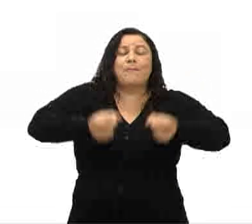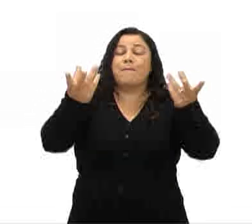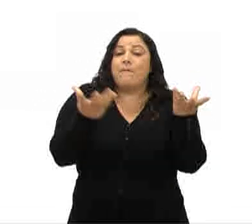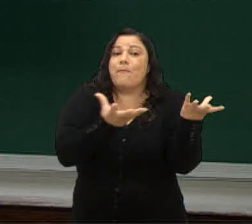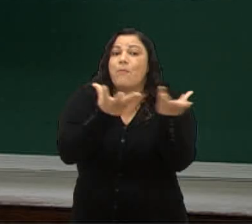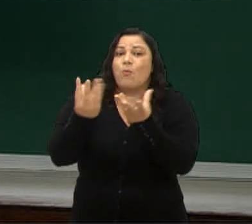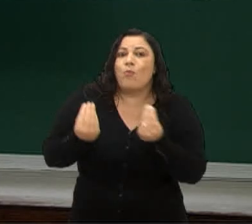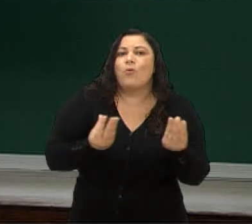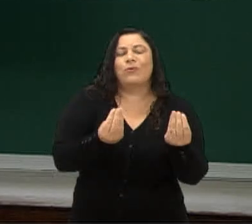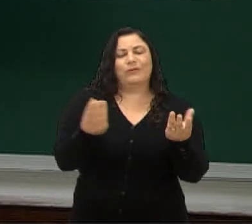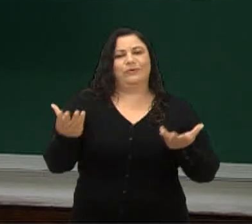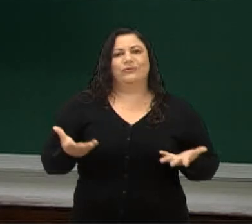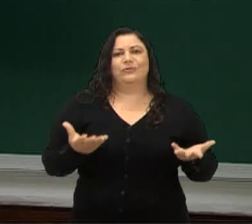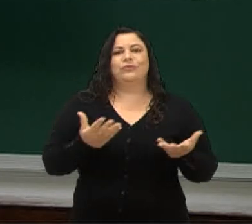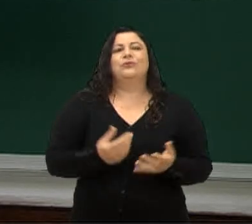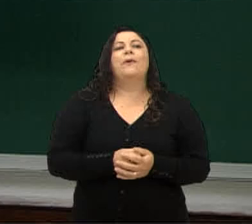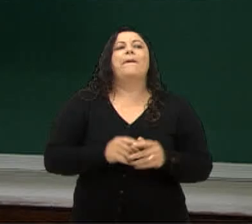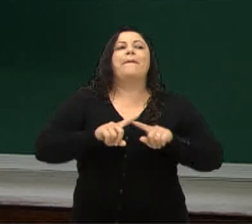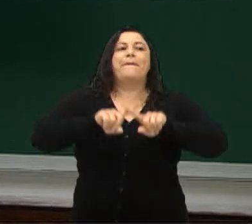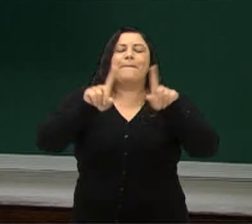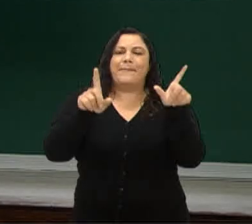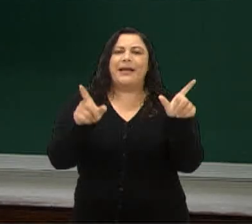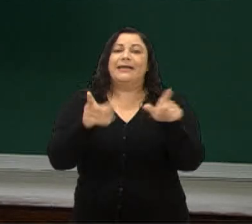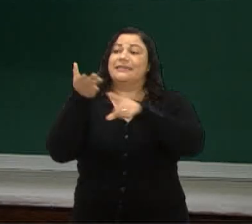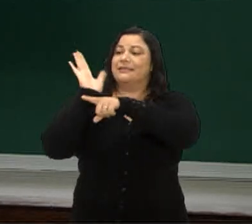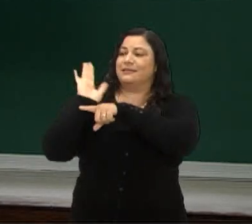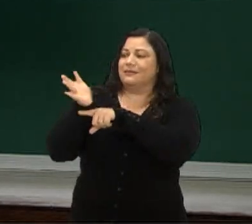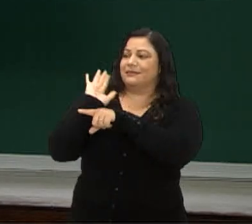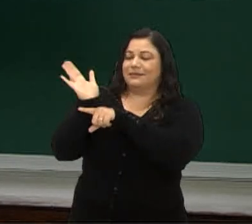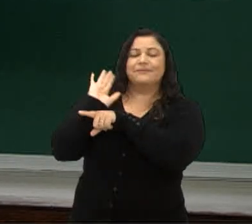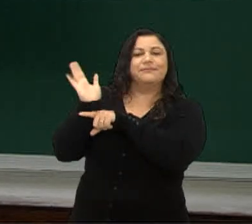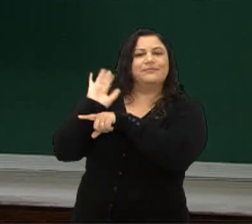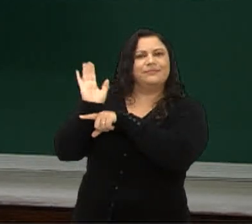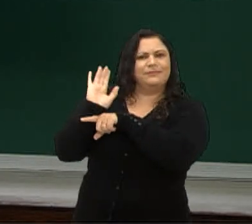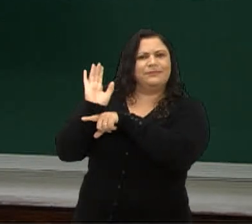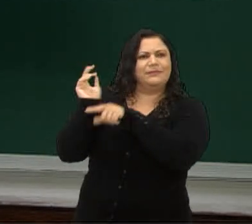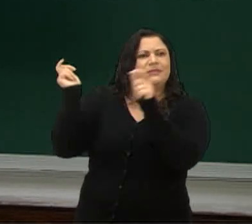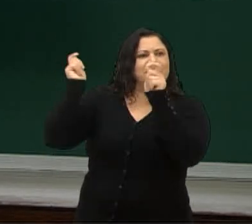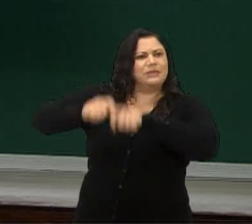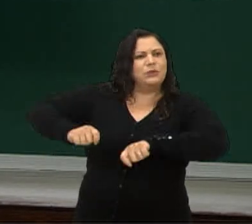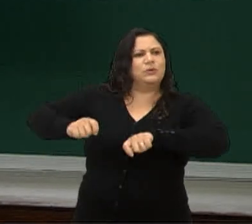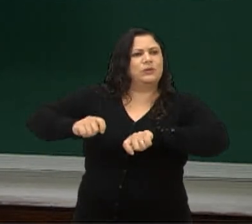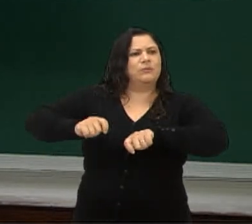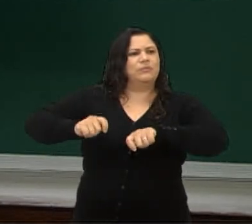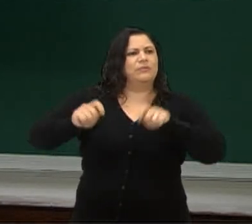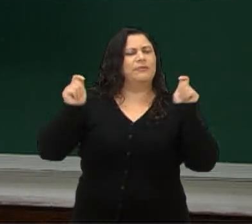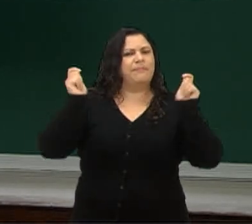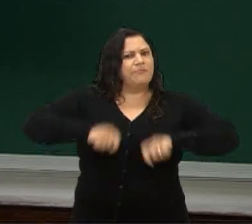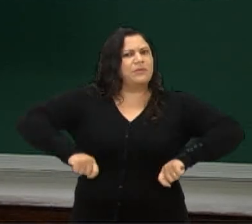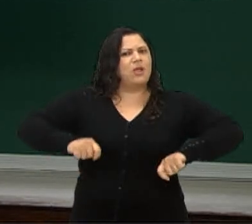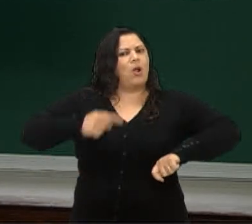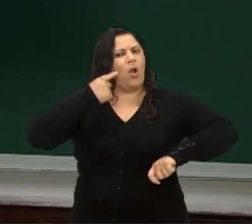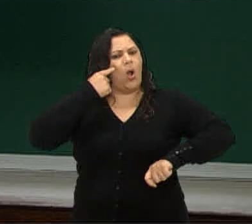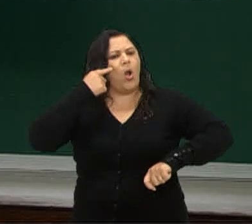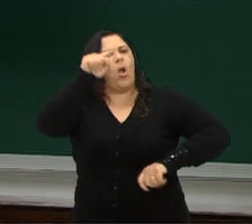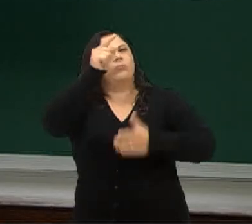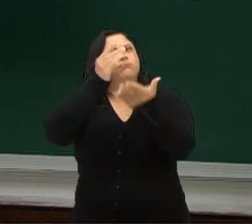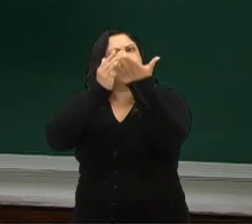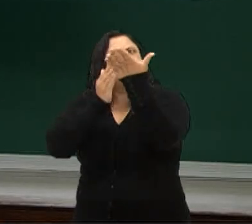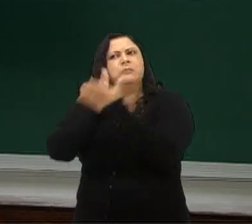conotação na produção cinematográfica tem uma conotação do quê? De alta aprovação. Tanto é que o filme foi